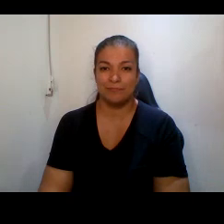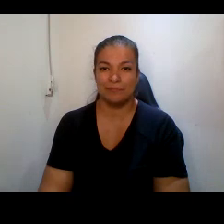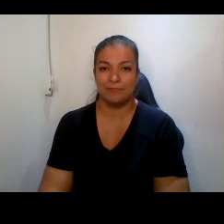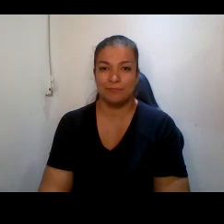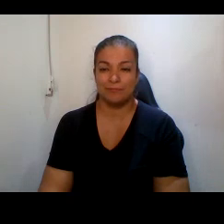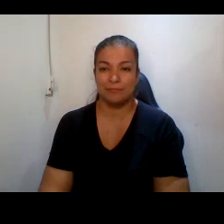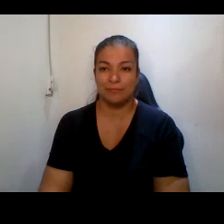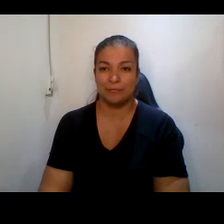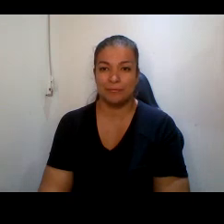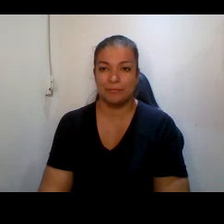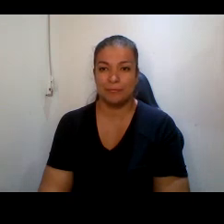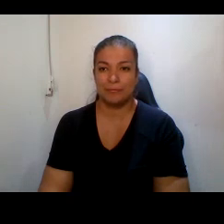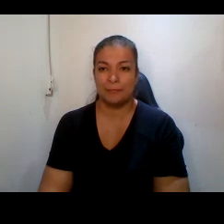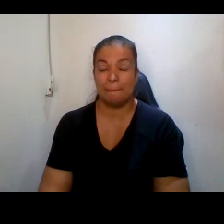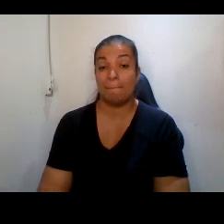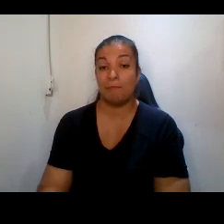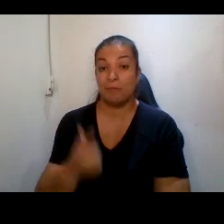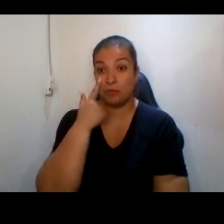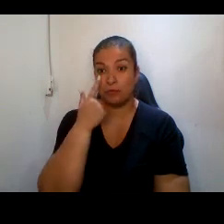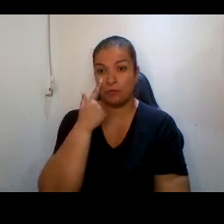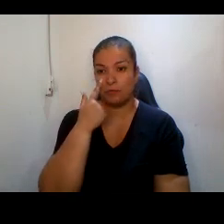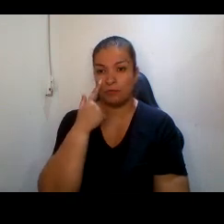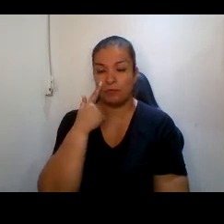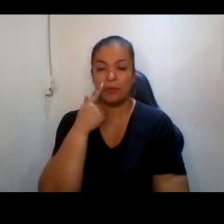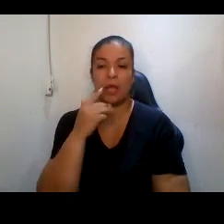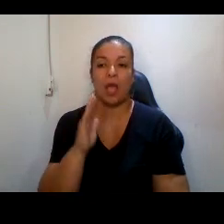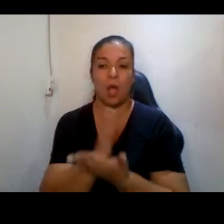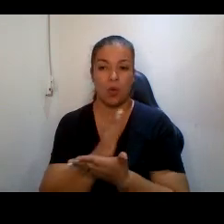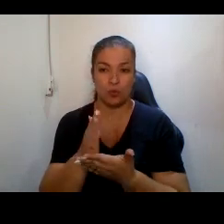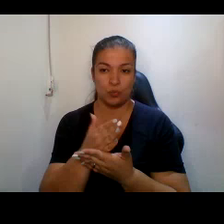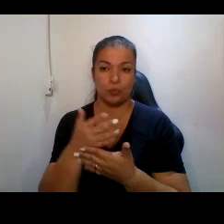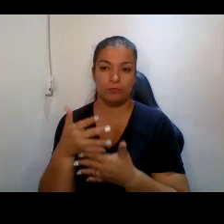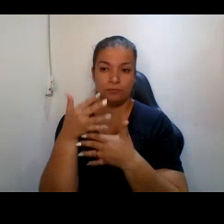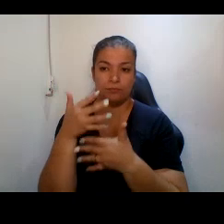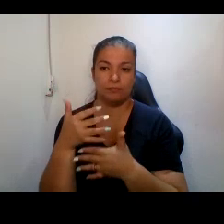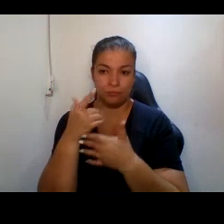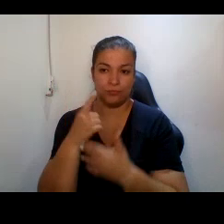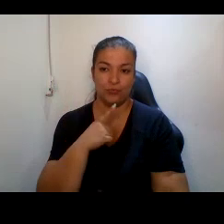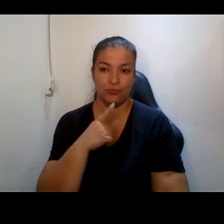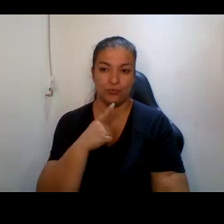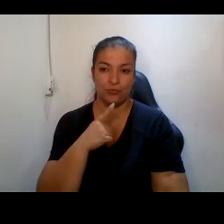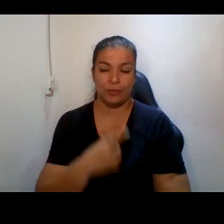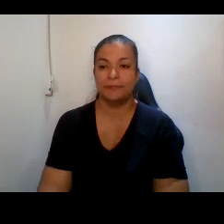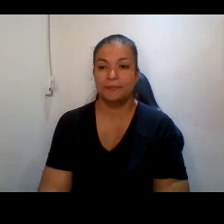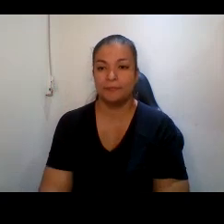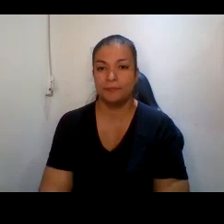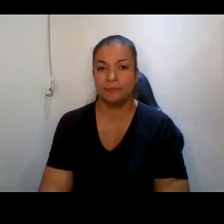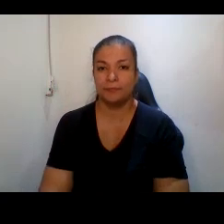Deixa eu ver, acho que tem algumas mensagens chegando aqui. Eu